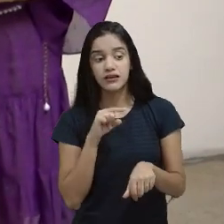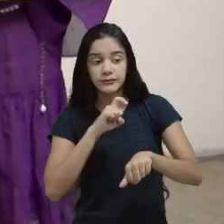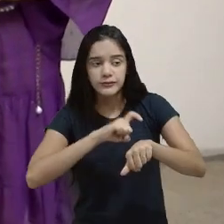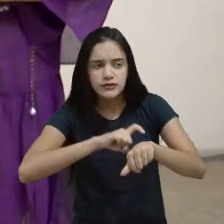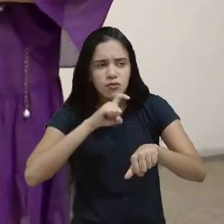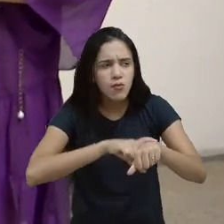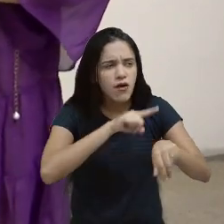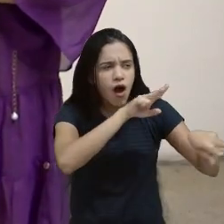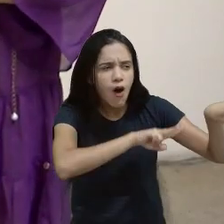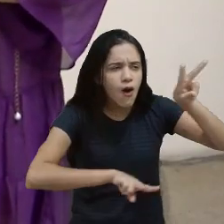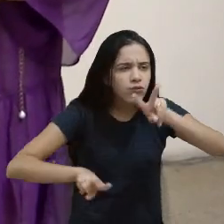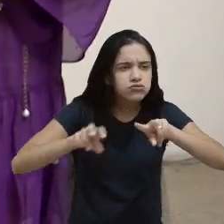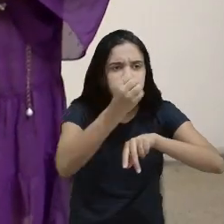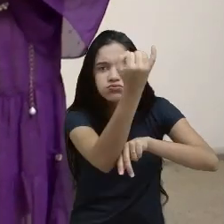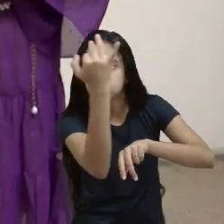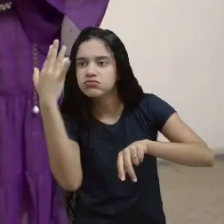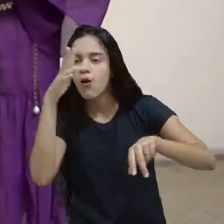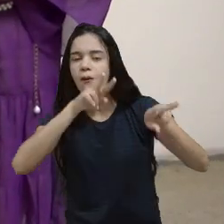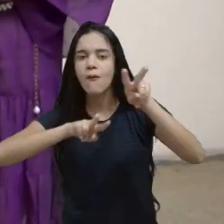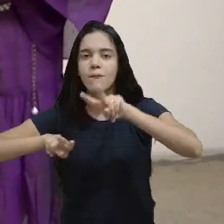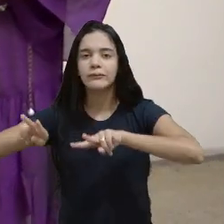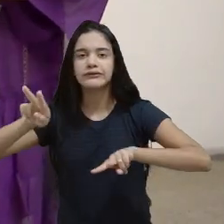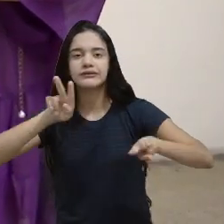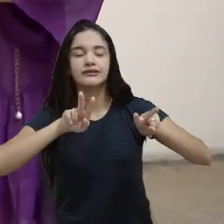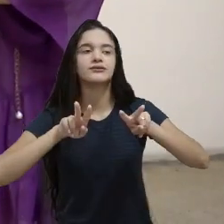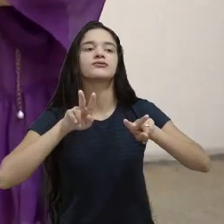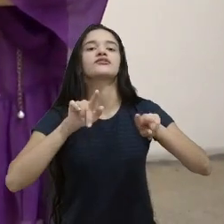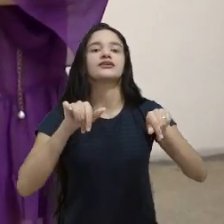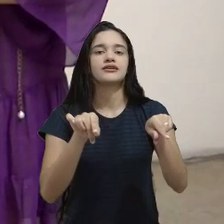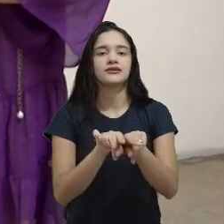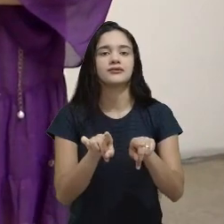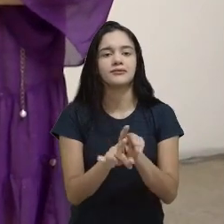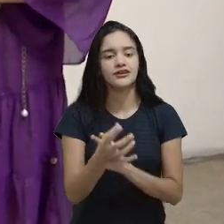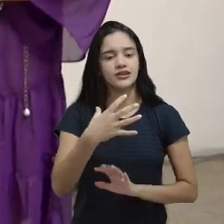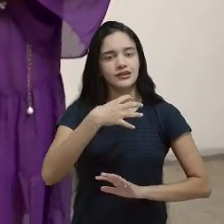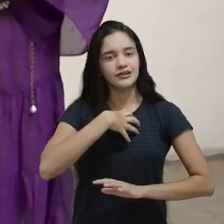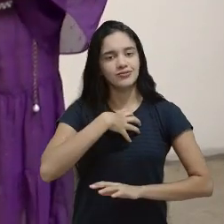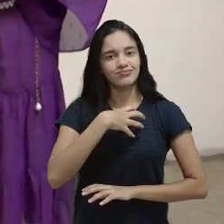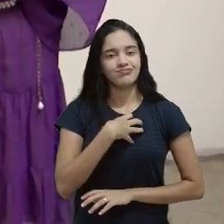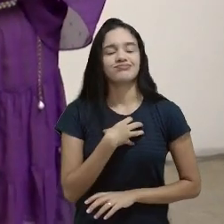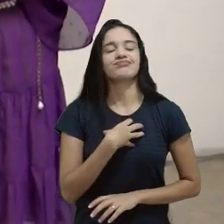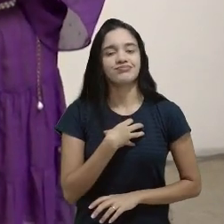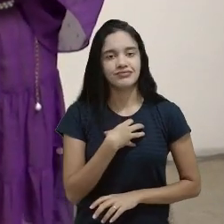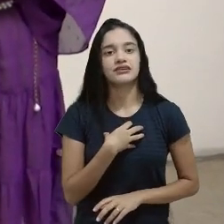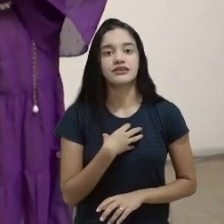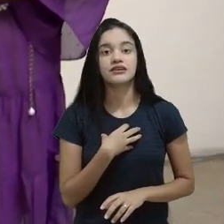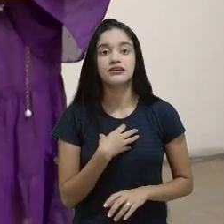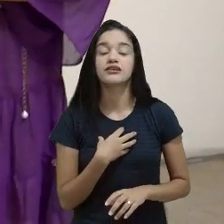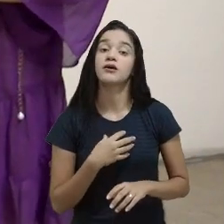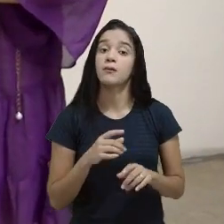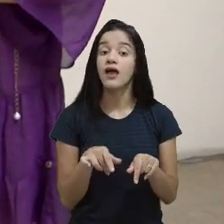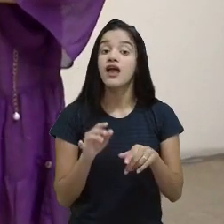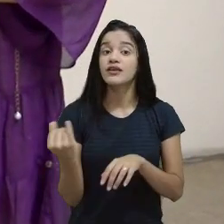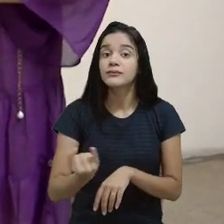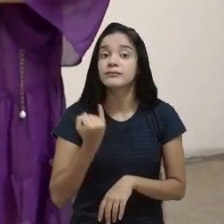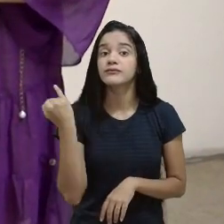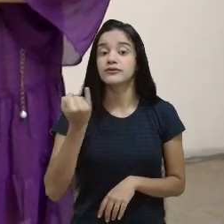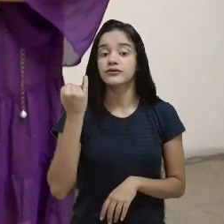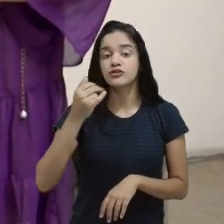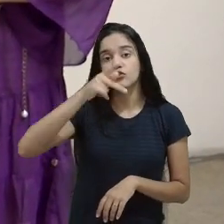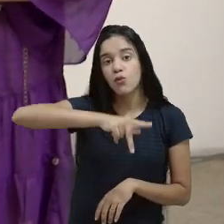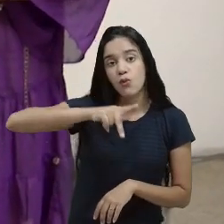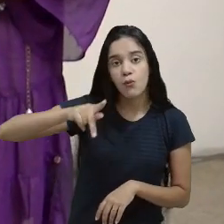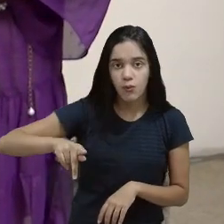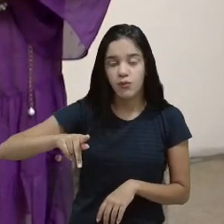observar a natureza, para dar lugar à sensibilidade, né? E para fazer isso é importante que o professor e